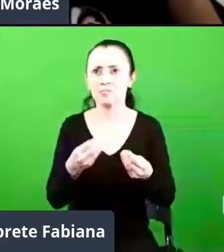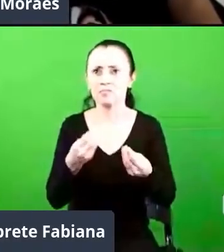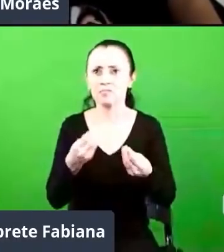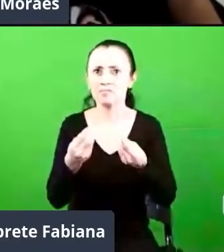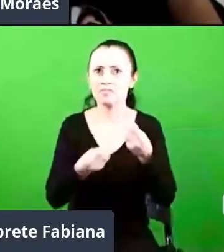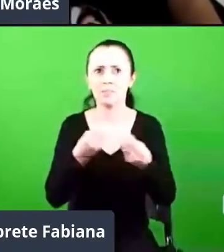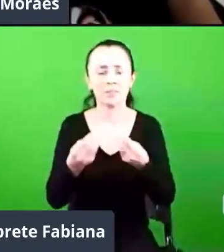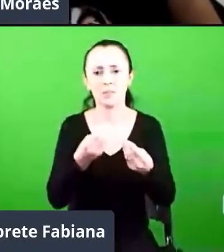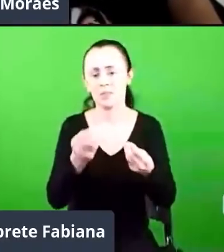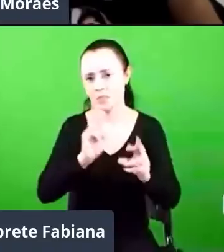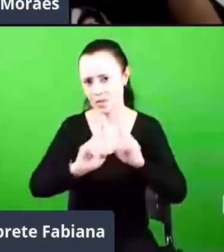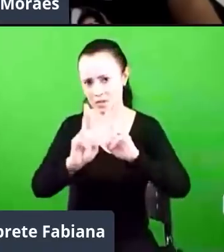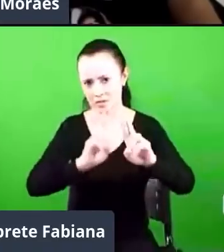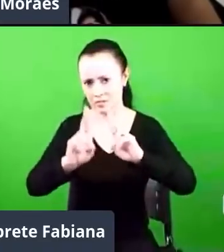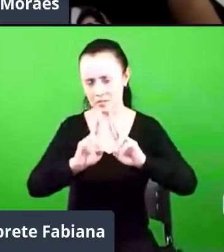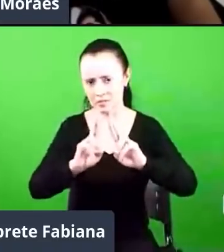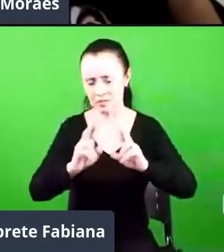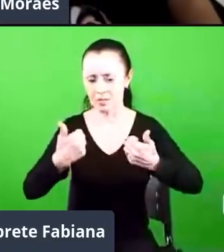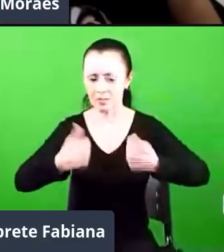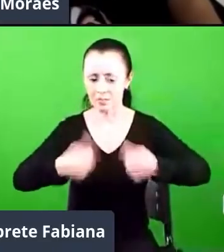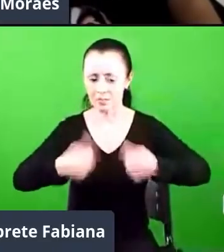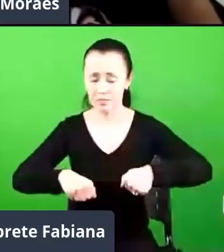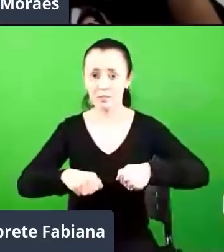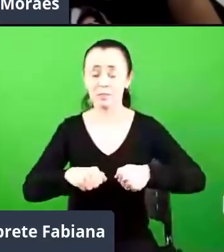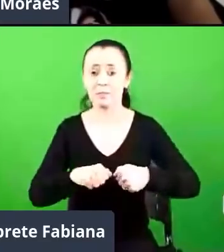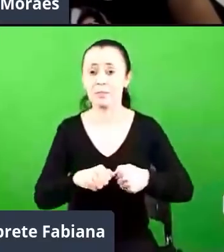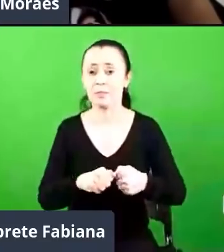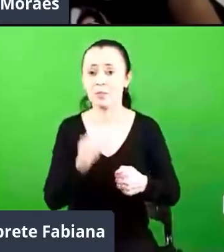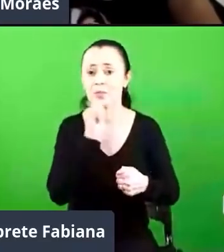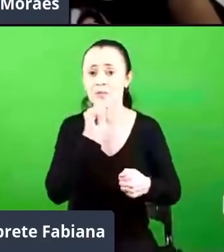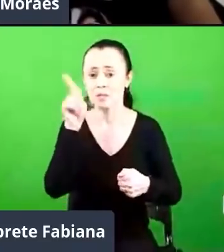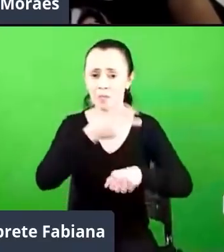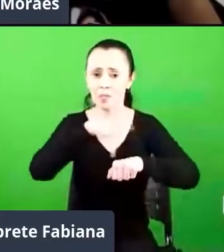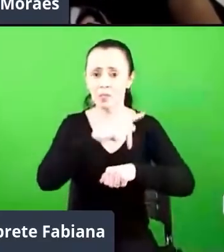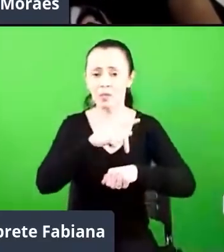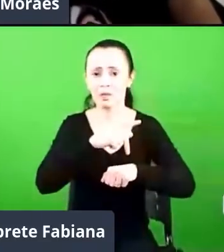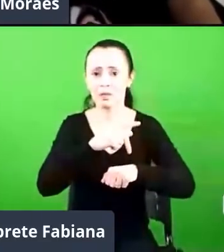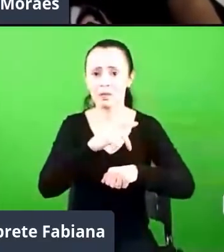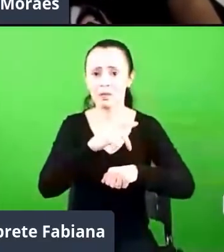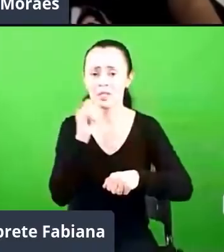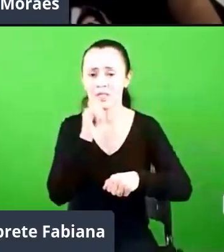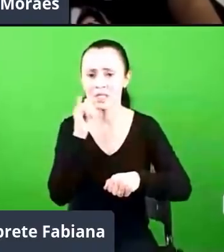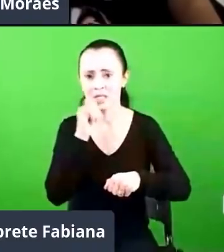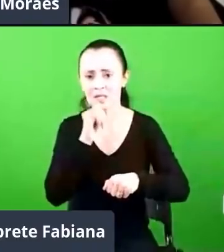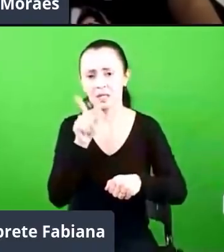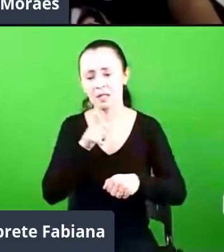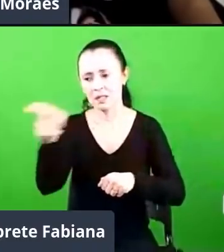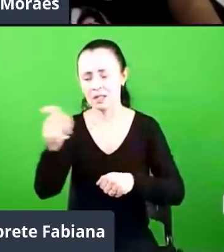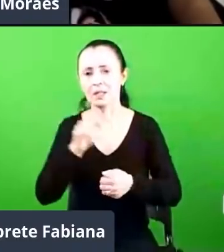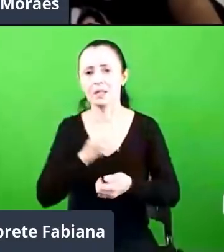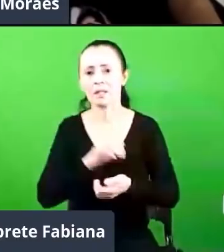né? Uma possibilidade, ele traz um exemplo da Itália, né? Que na Itália eles estão adotando,